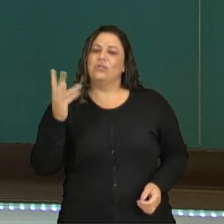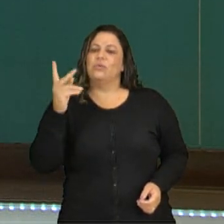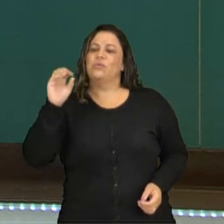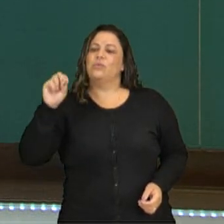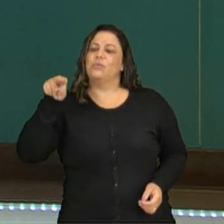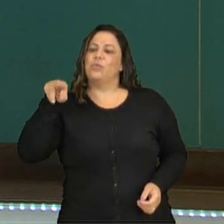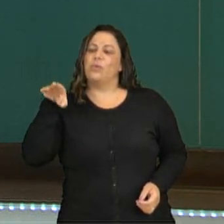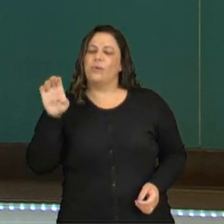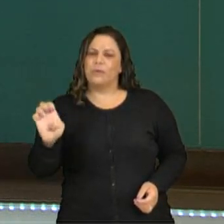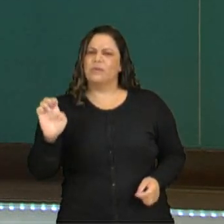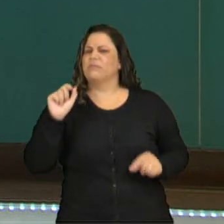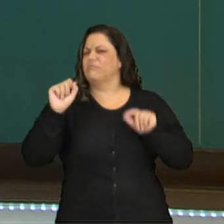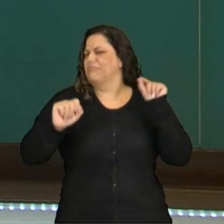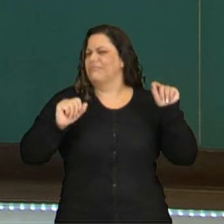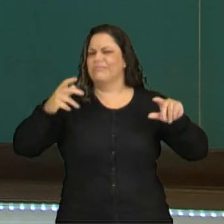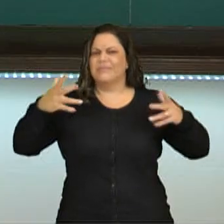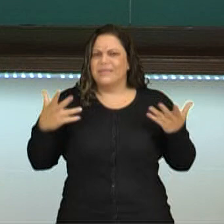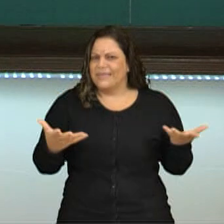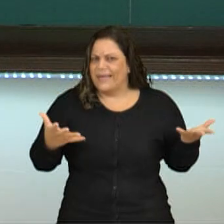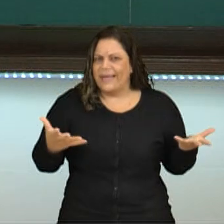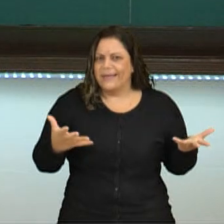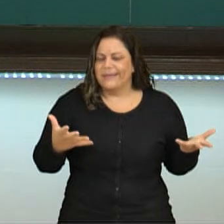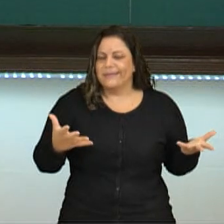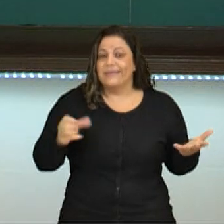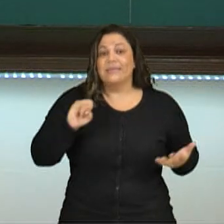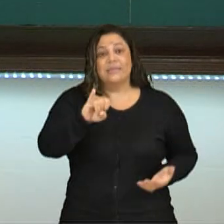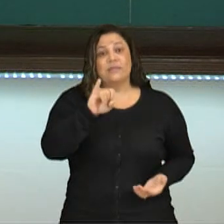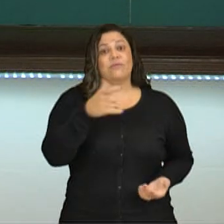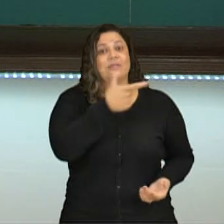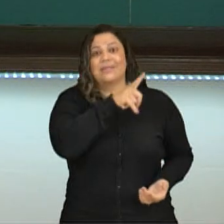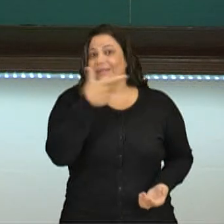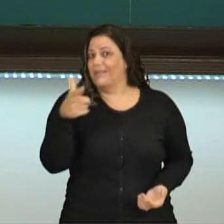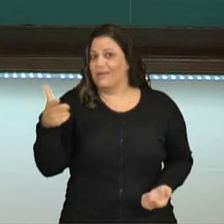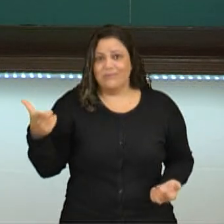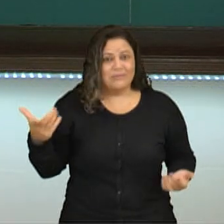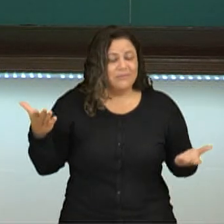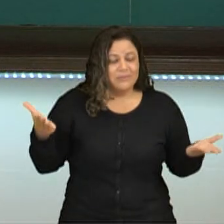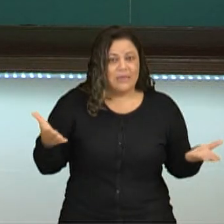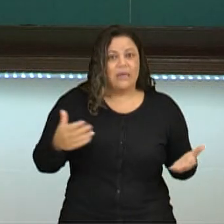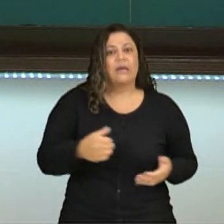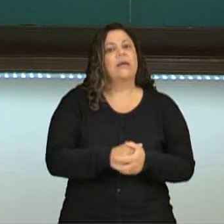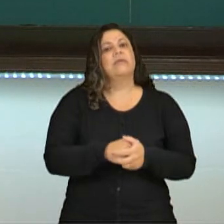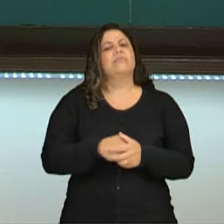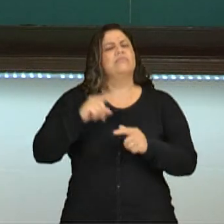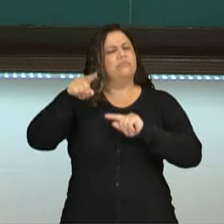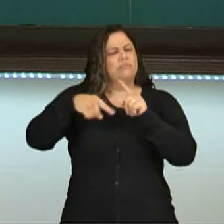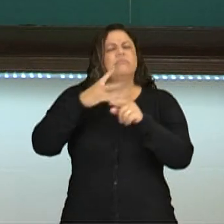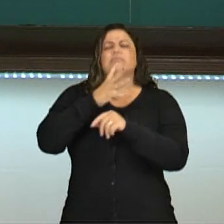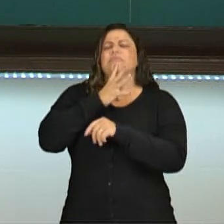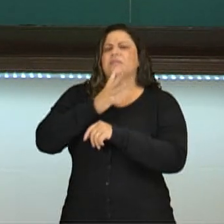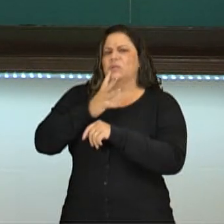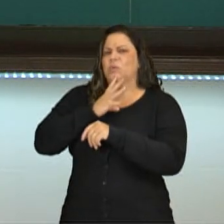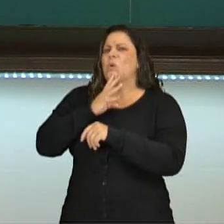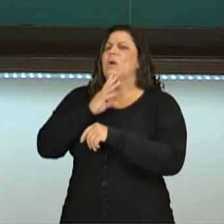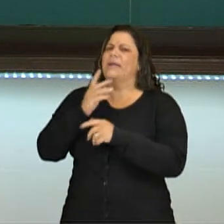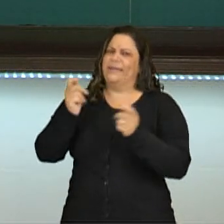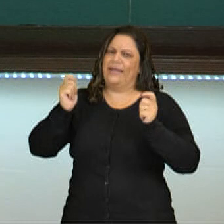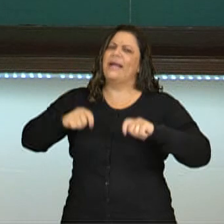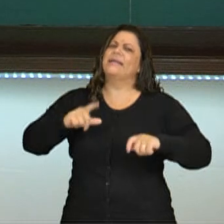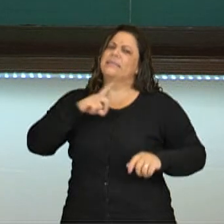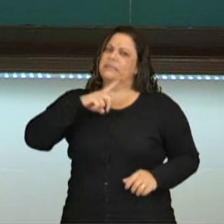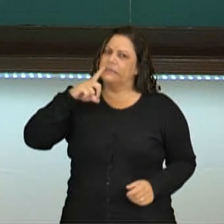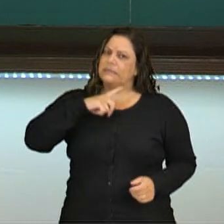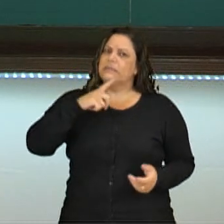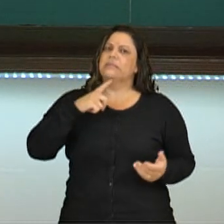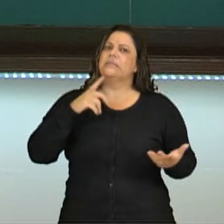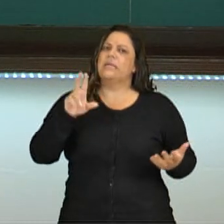são esses, né? Se você não tem ainda, provavelmente você conhece alguém que tenha e